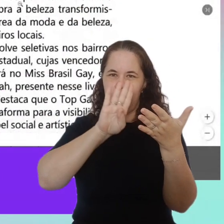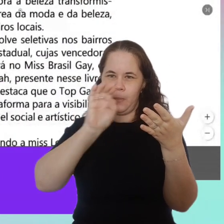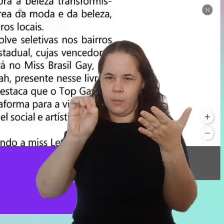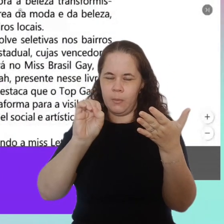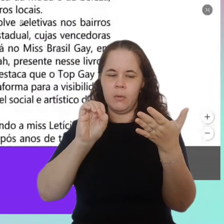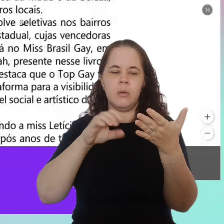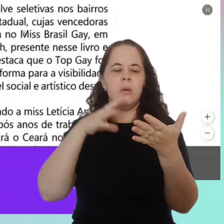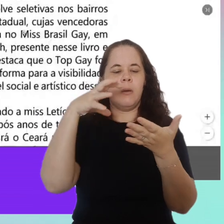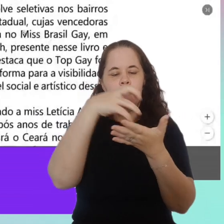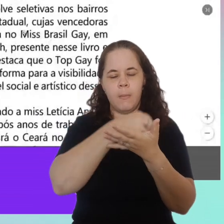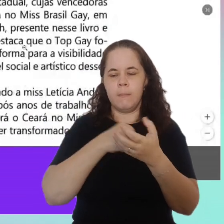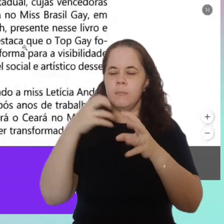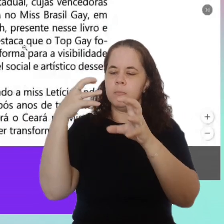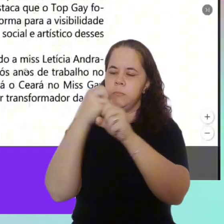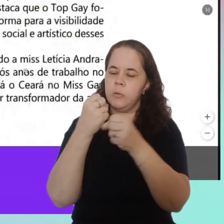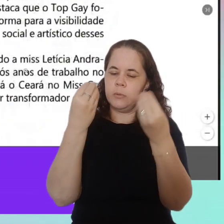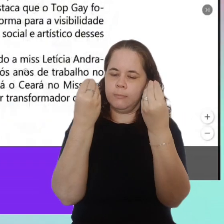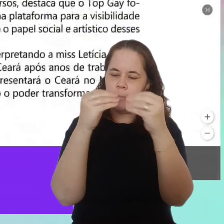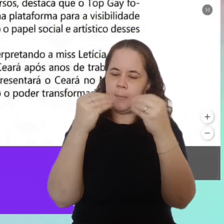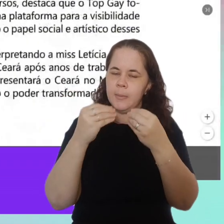Então, ele também tem esse caráter